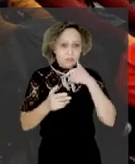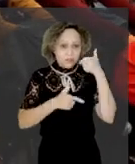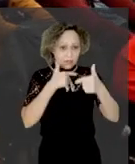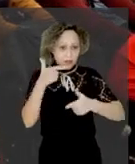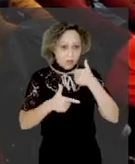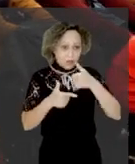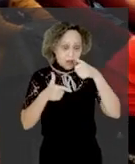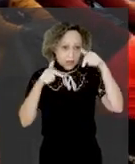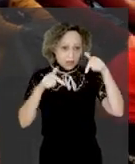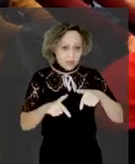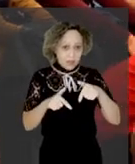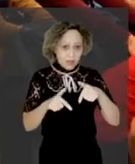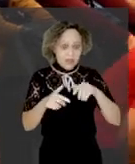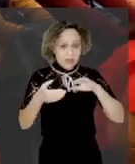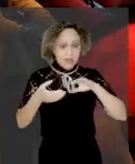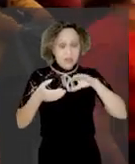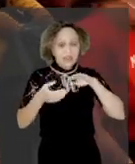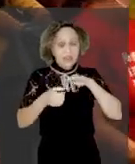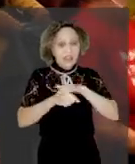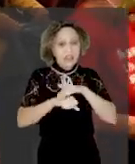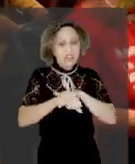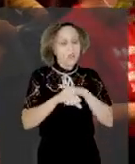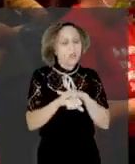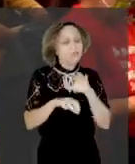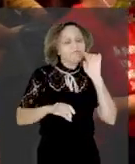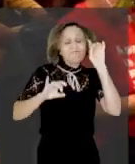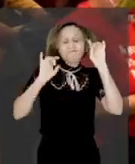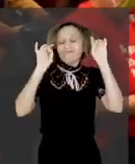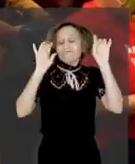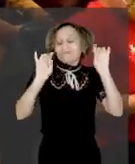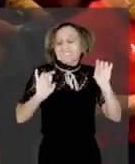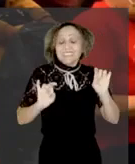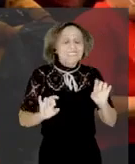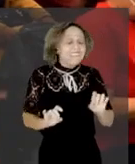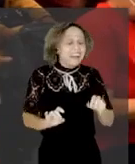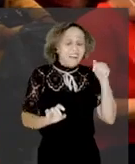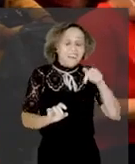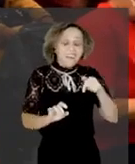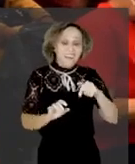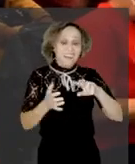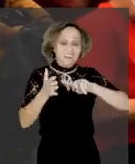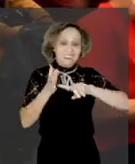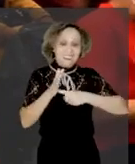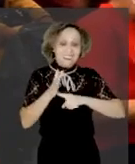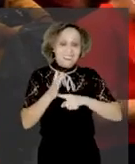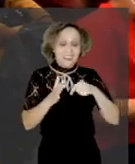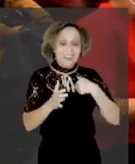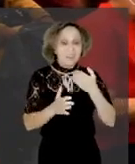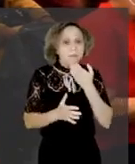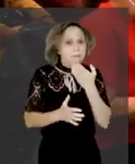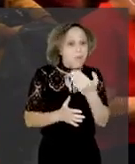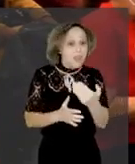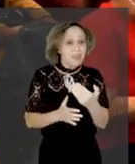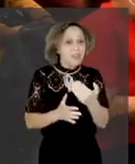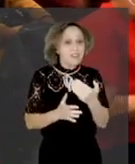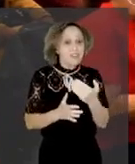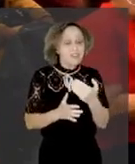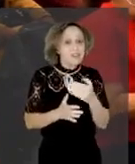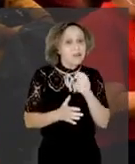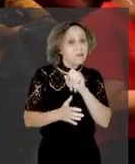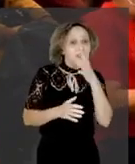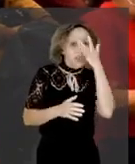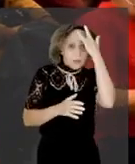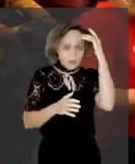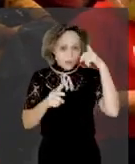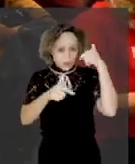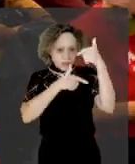sabe, que saia aqui de perto do palco, para que a gente possa dar início às atividades, porque também as pessoas que estão